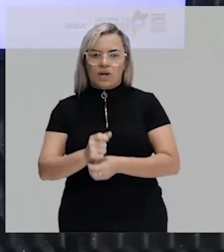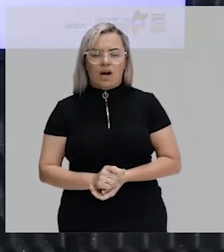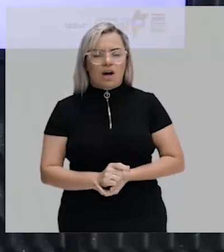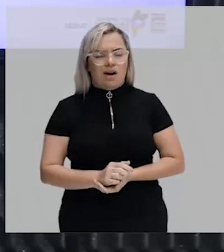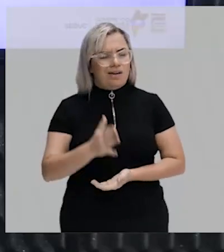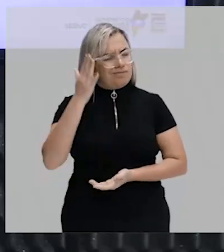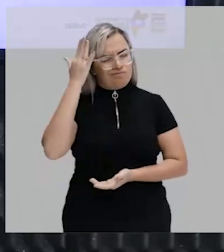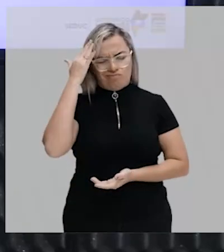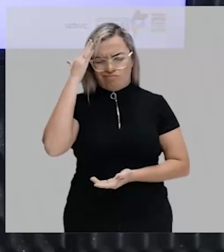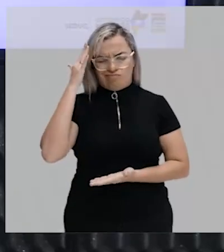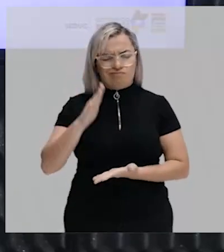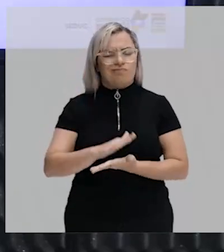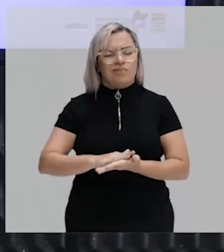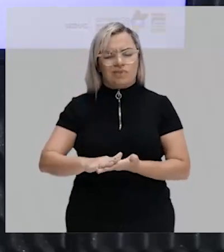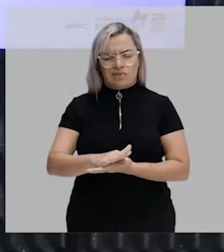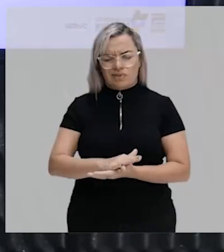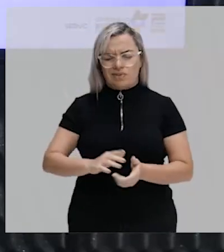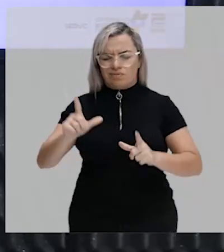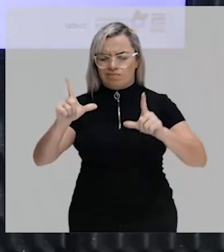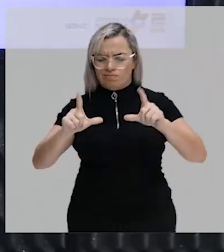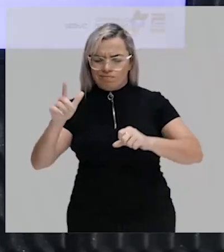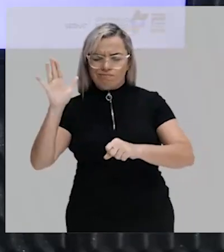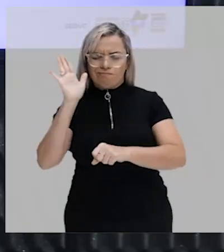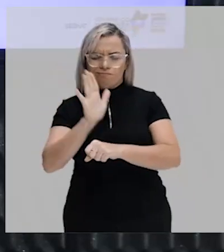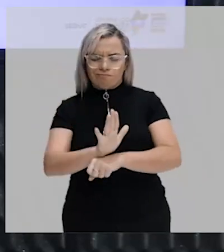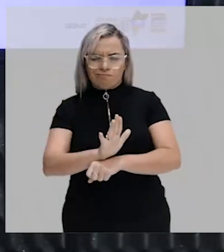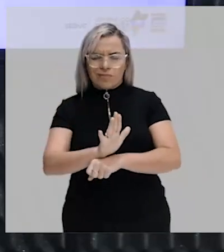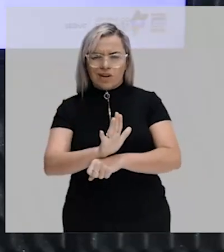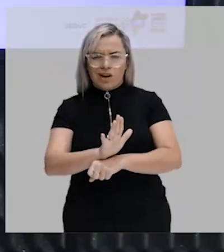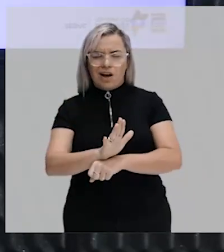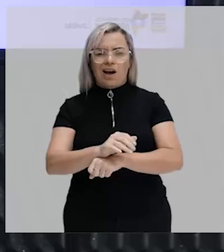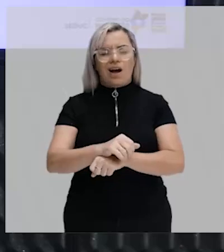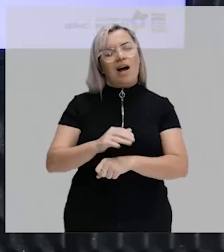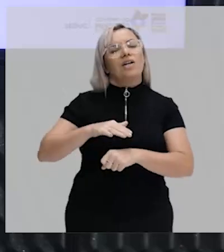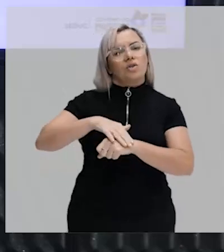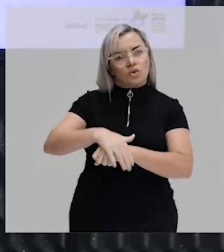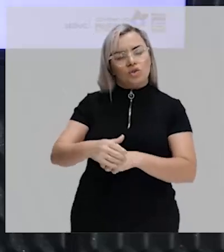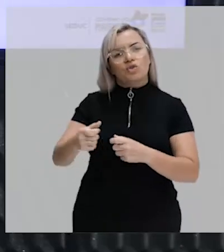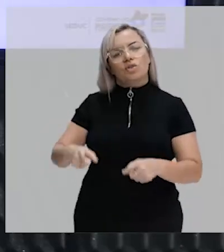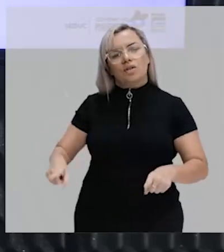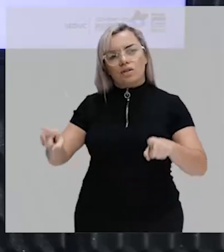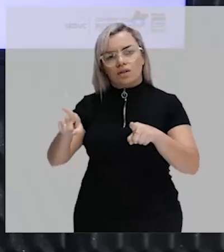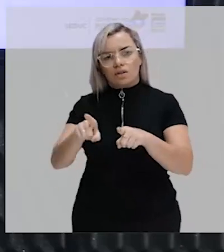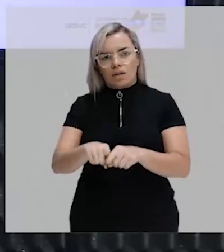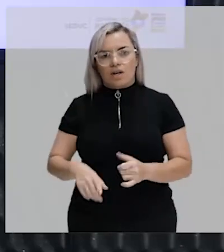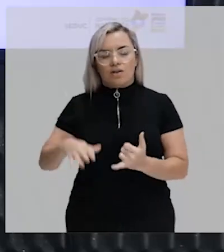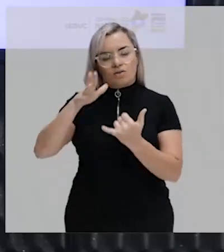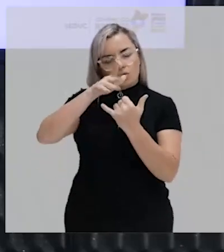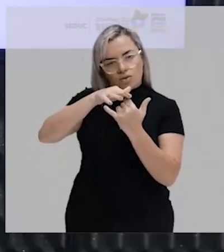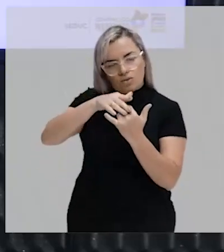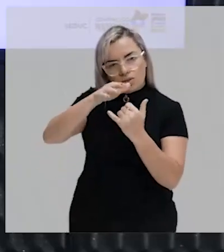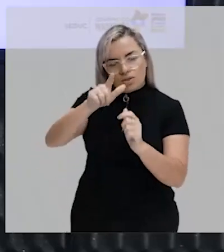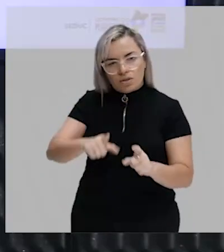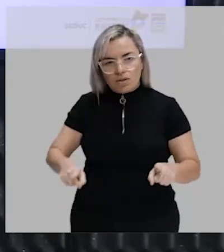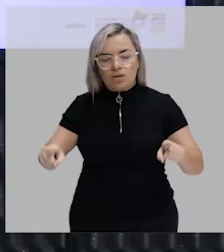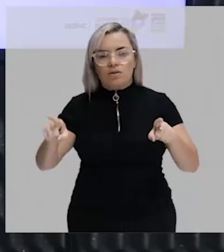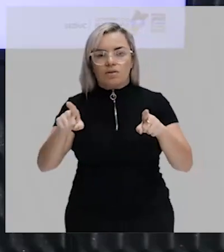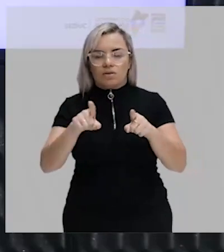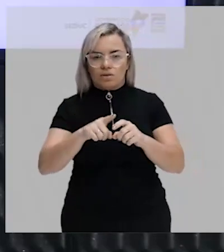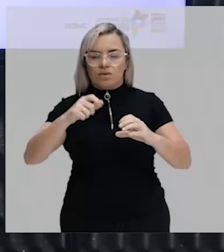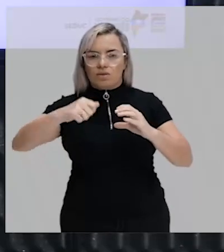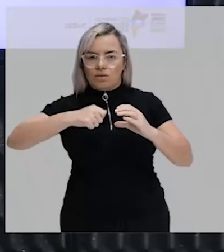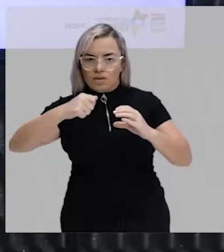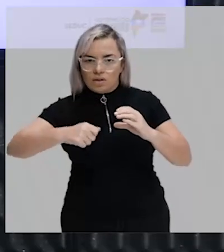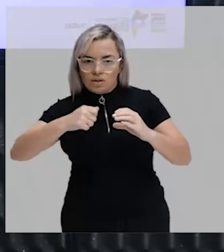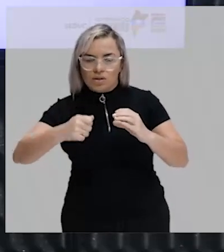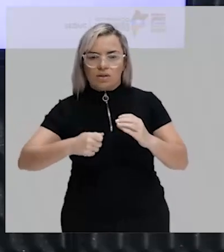não entendeu de manhã, assiste à tarde, se não entendeu à tarde, assiste à noite, não tem o tempo, vai lá no YouTube, fica gravado lá. Além disso, lá tem mais